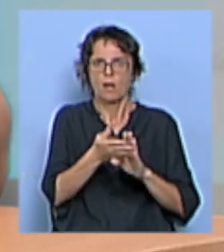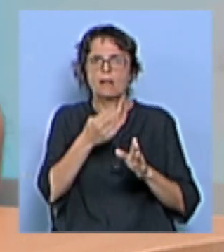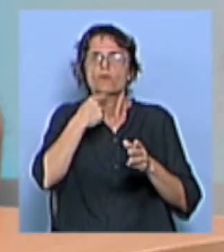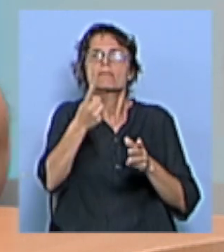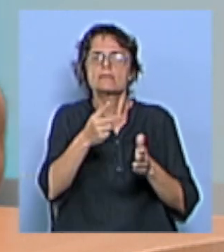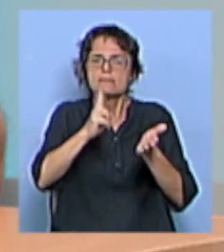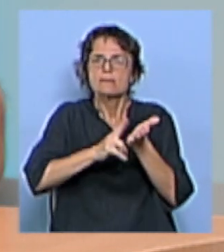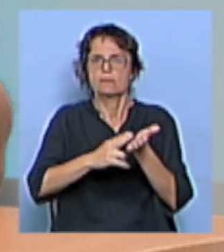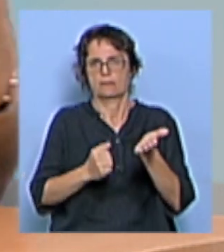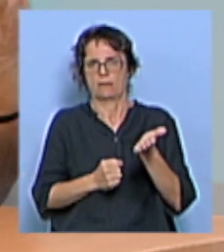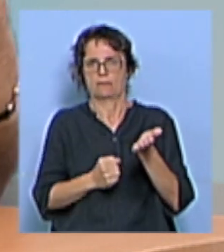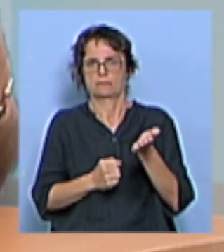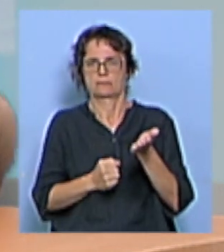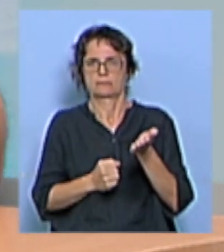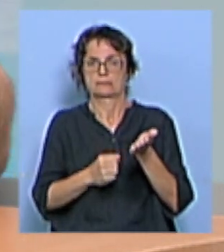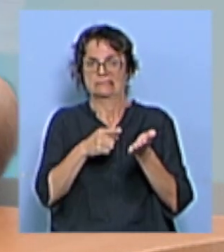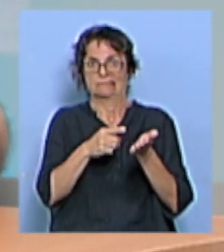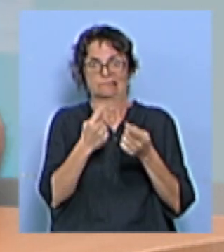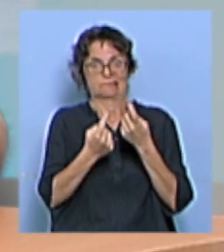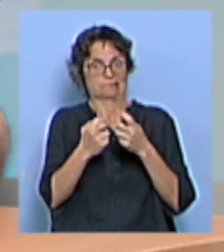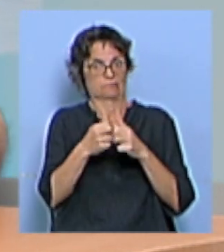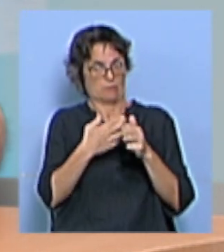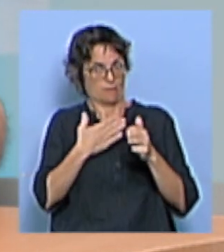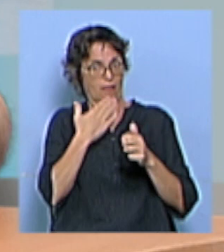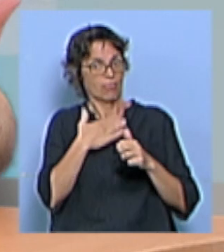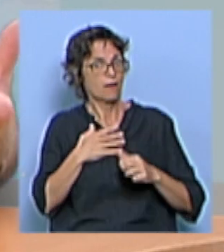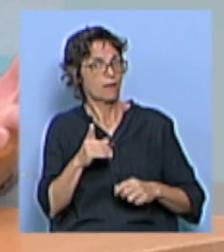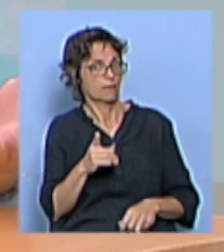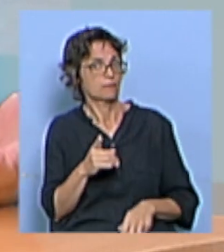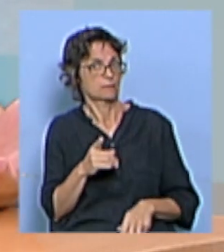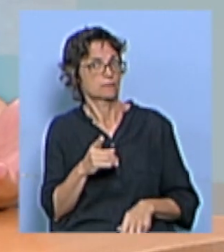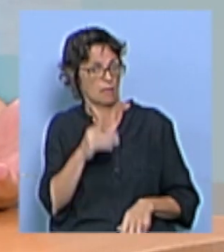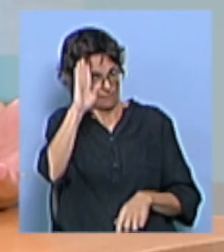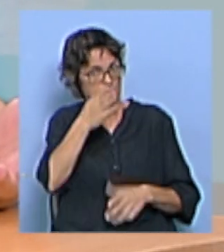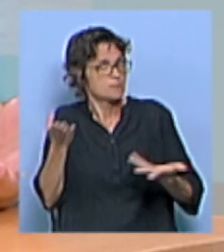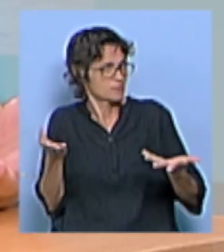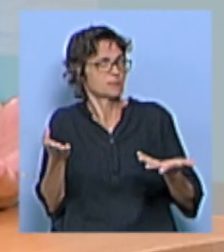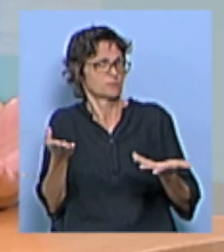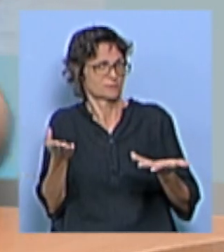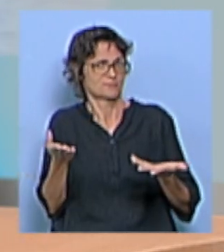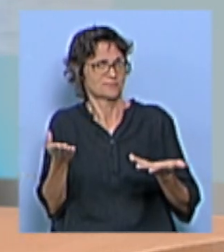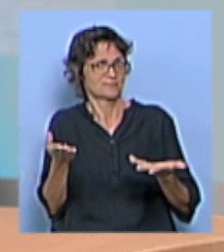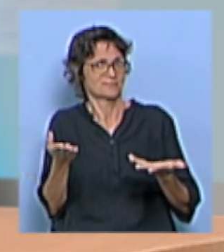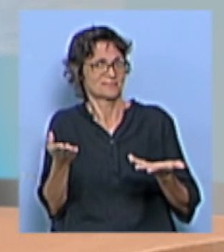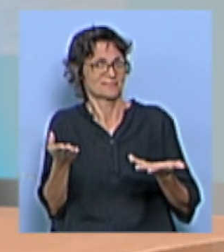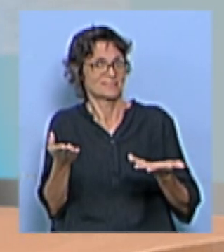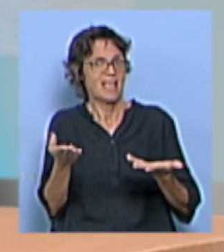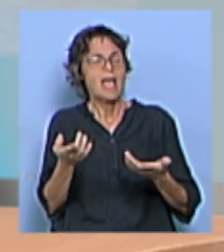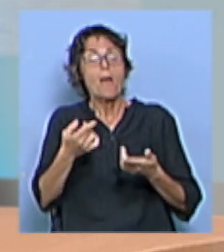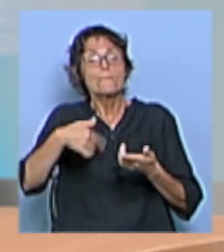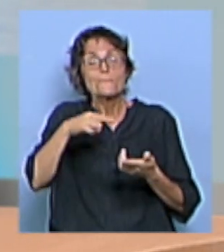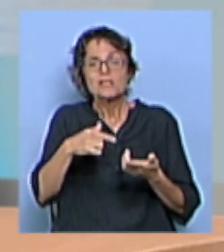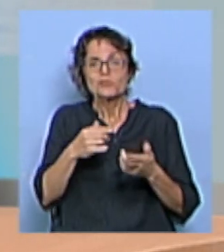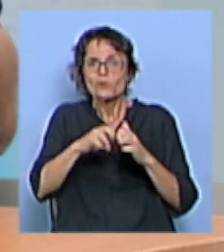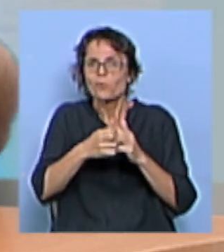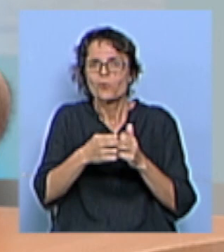verdades. Falar, é como o povo diz. Falar as verdades, isso às vezes traz problema. Não é que a gente queira o